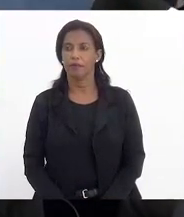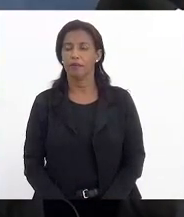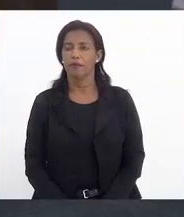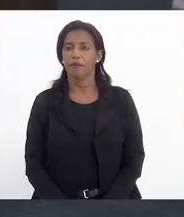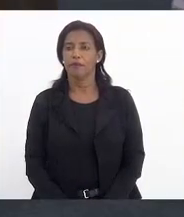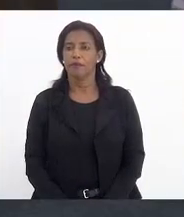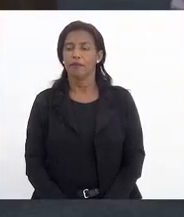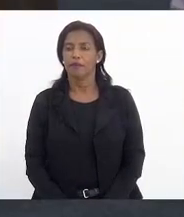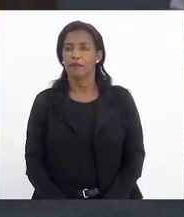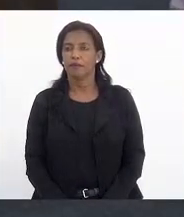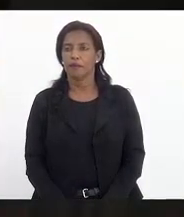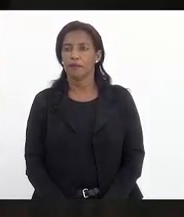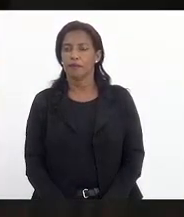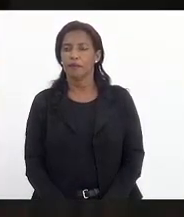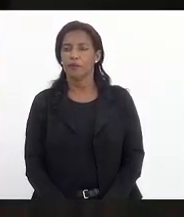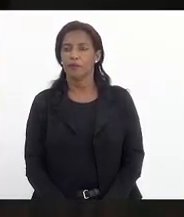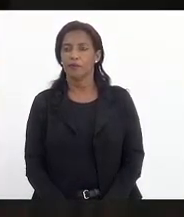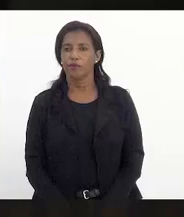Presidente,